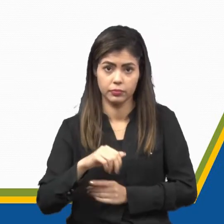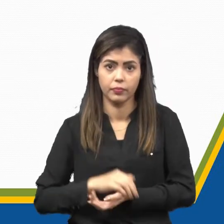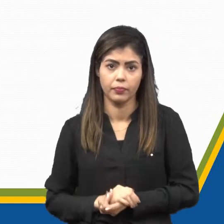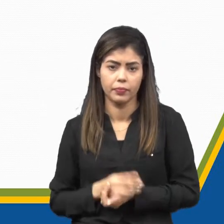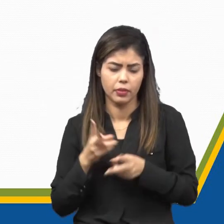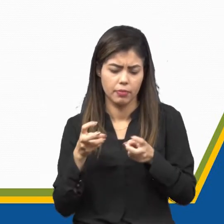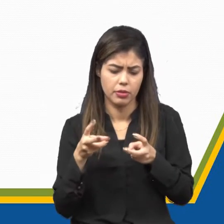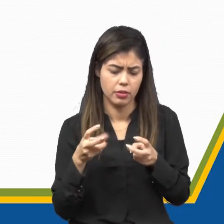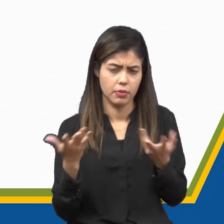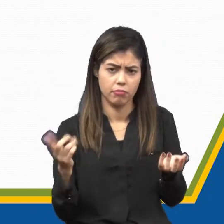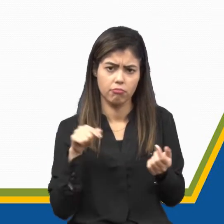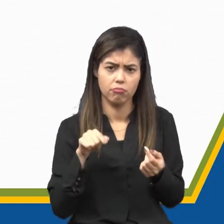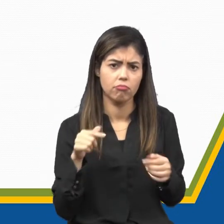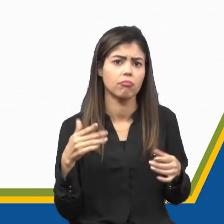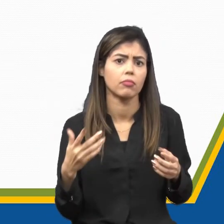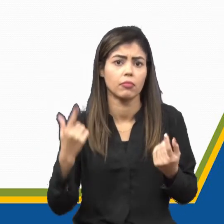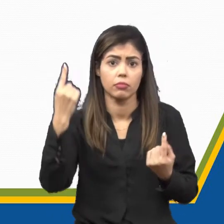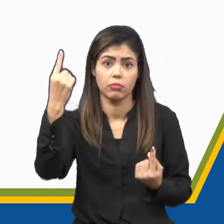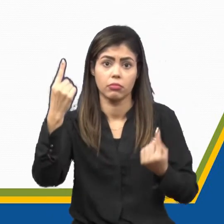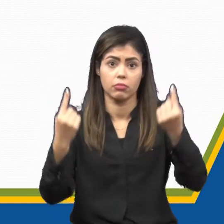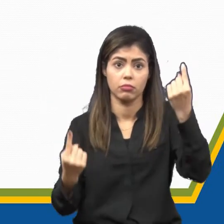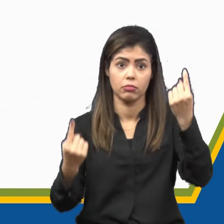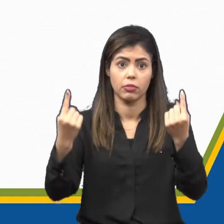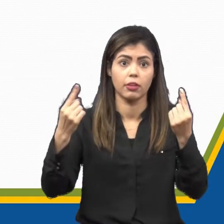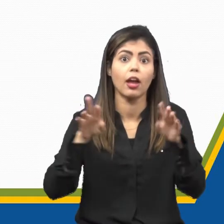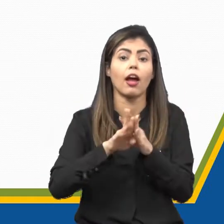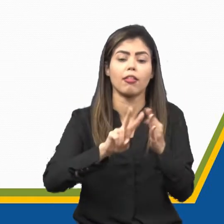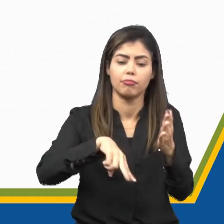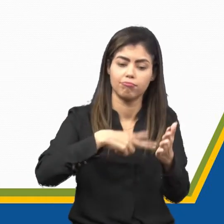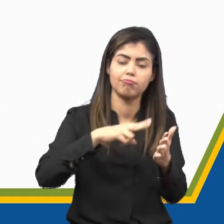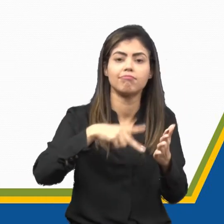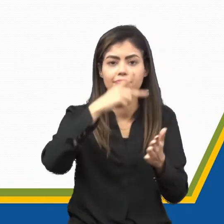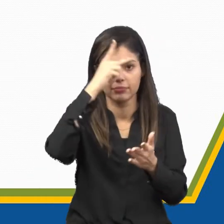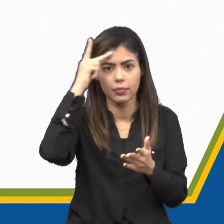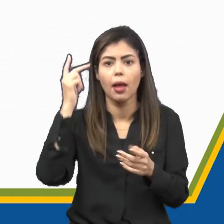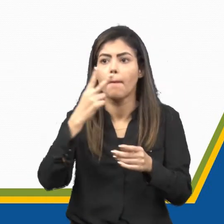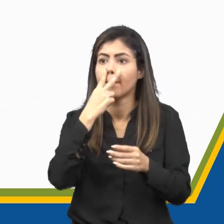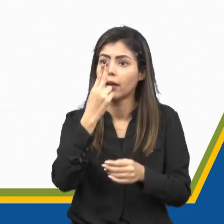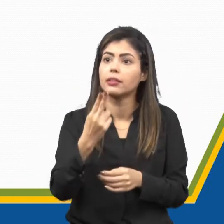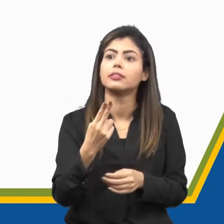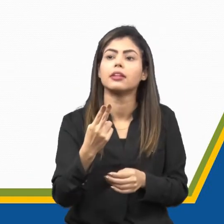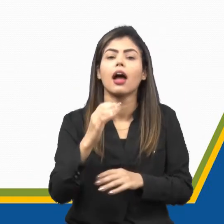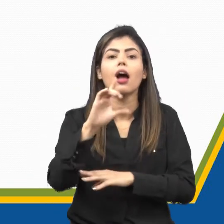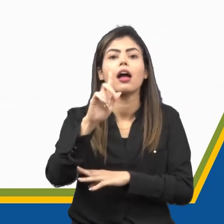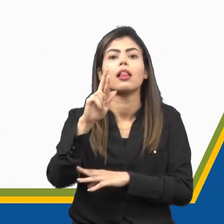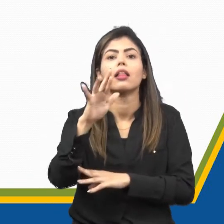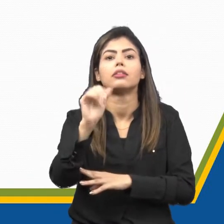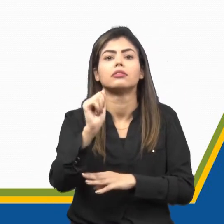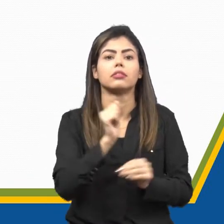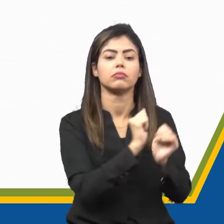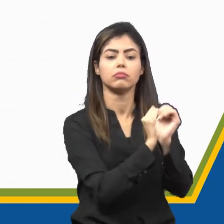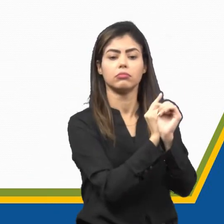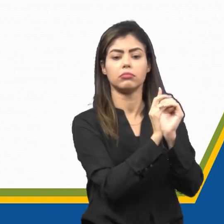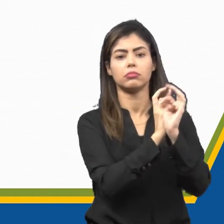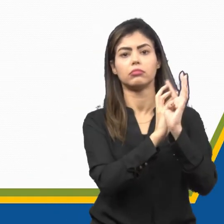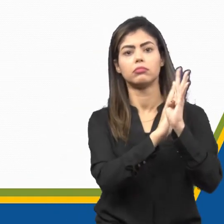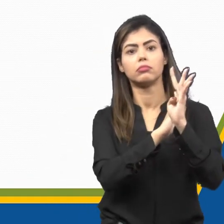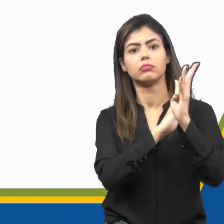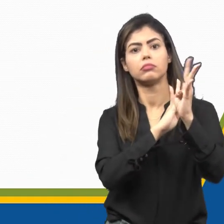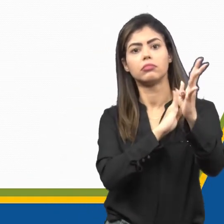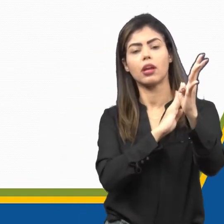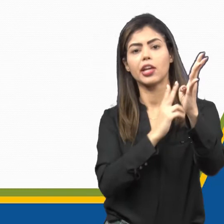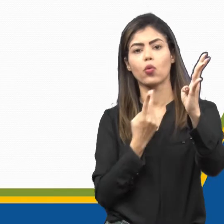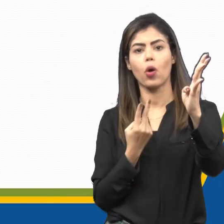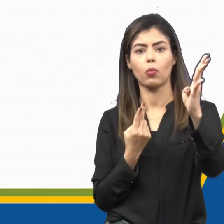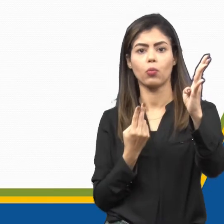gente consegue perceber diferença nos bailarinos? Parecem que na dança clássica todos têm o mesmo biotipo,